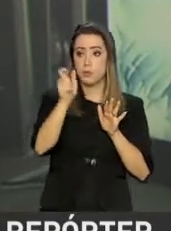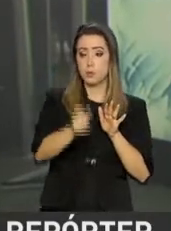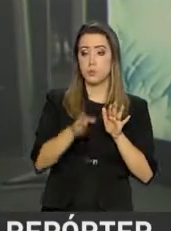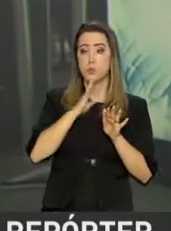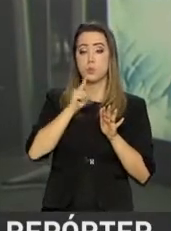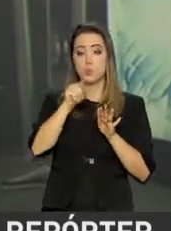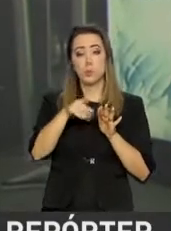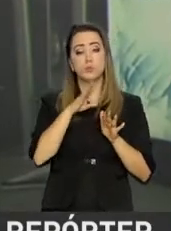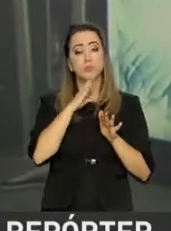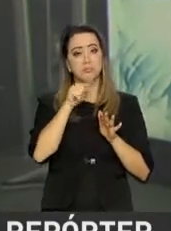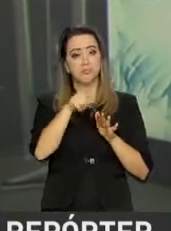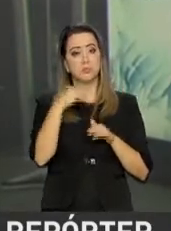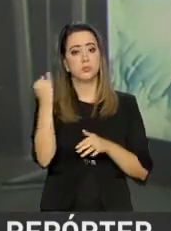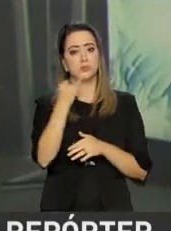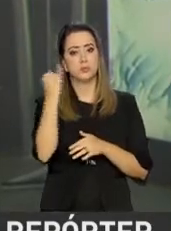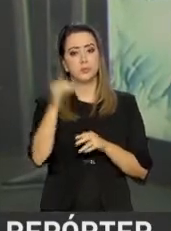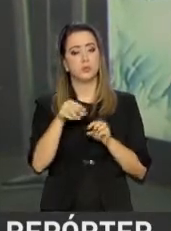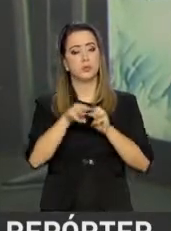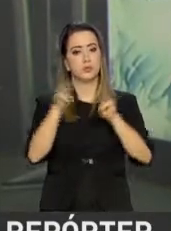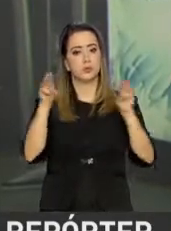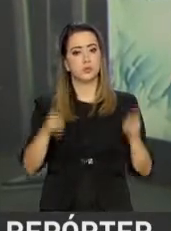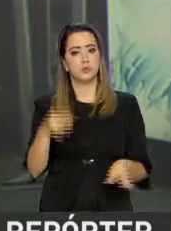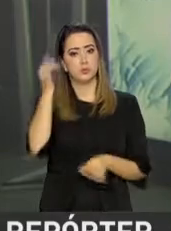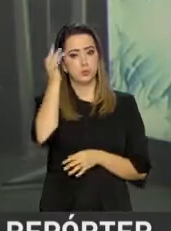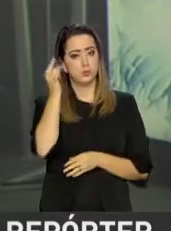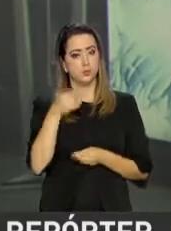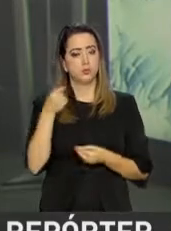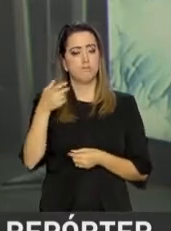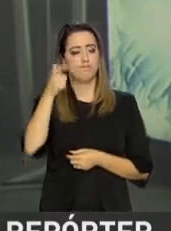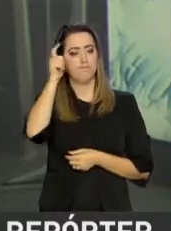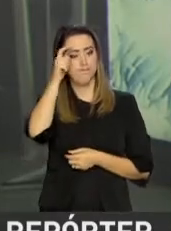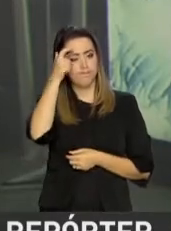acesso e se apropriem desse conteúdo que o Museu da Manhã traz para a reflexão das pessoas.